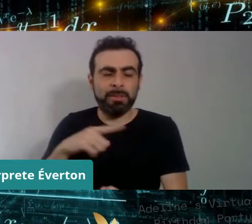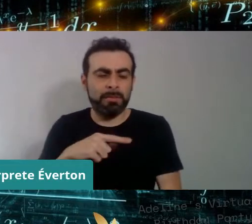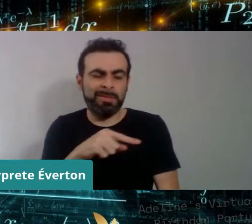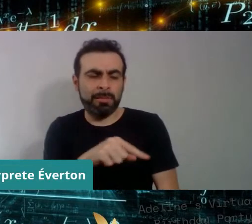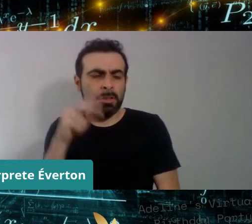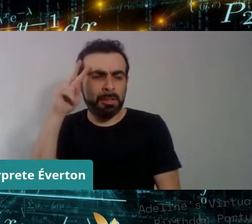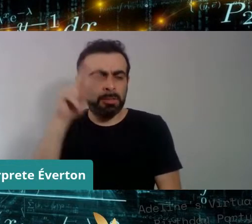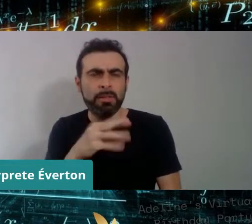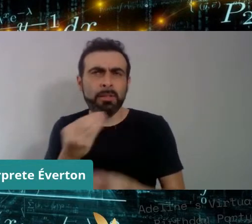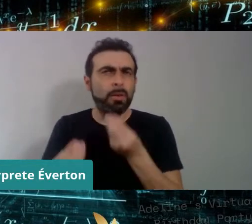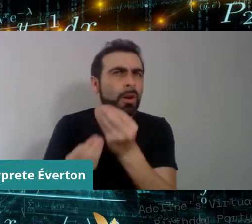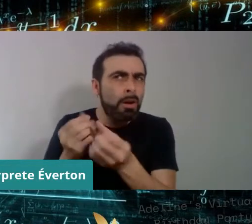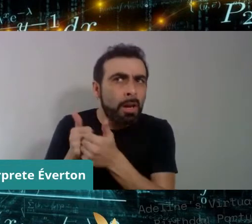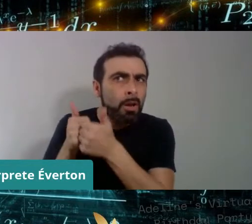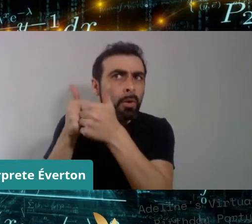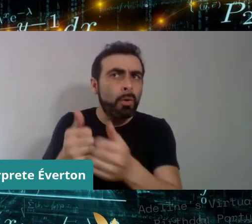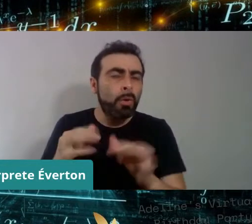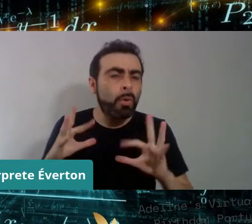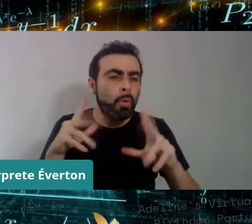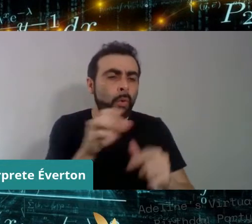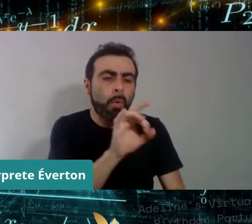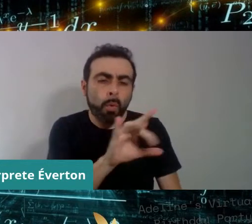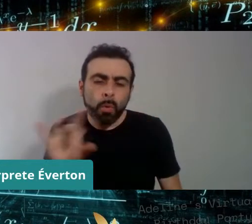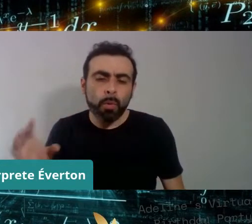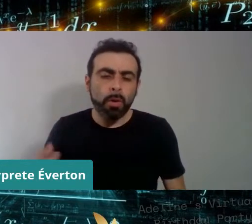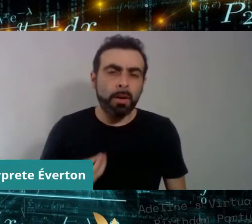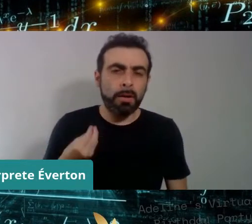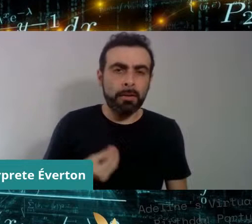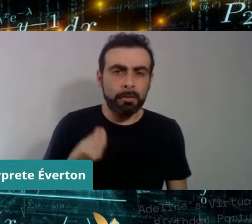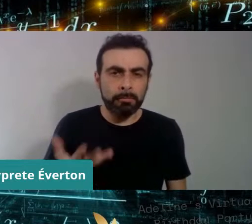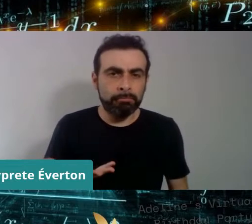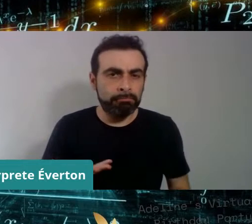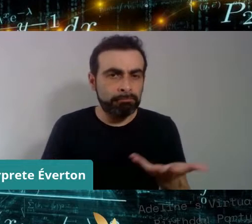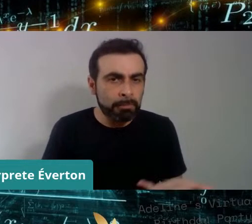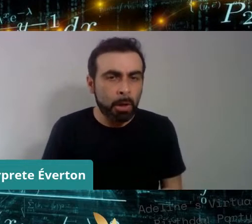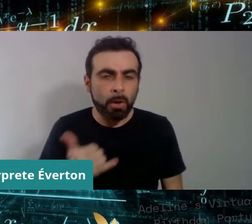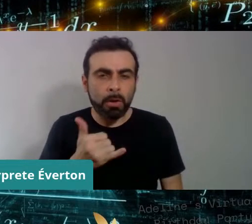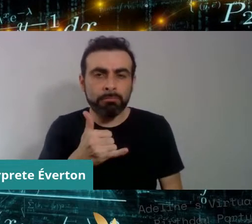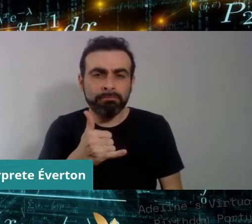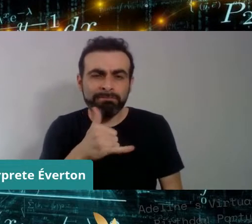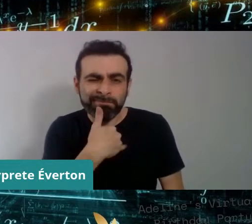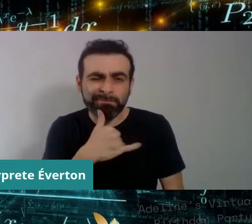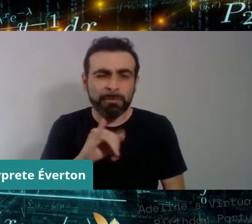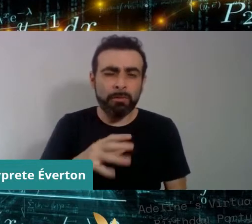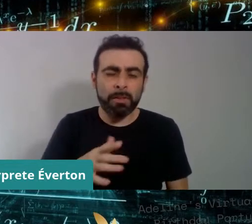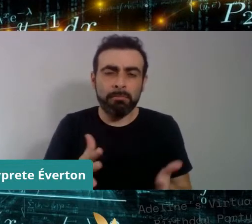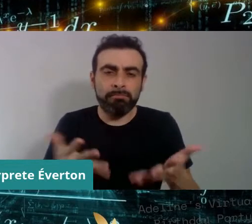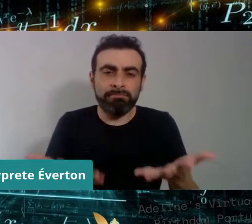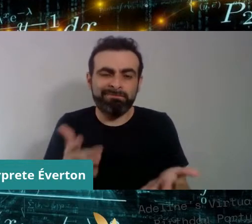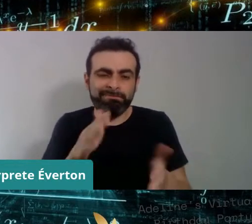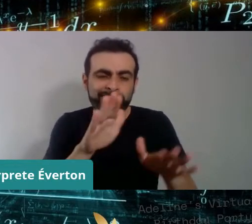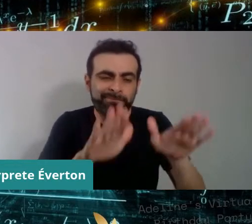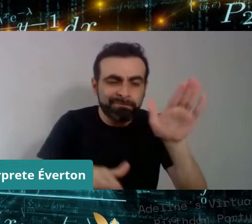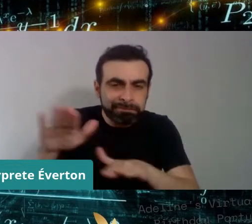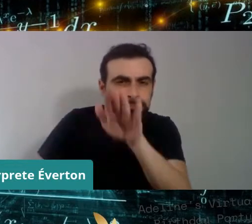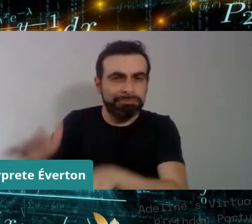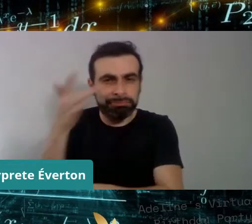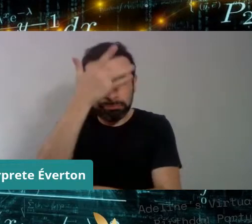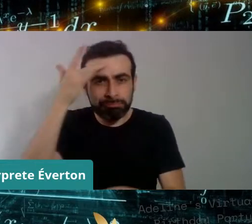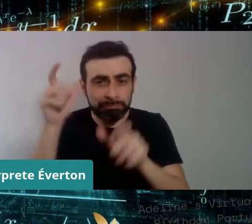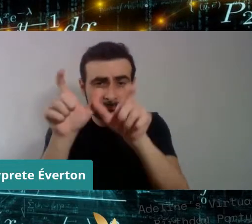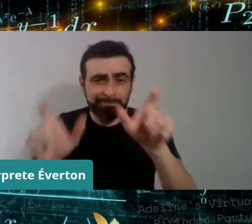Não. É, infelizmente, algumas pessoas, de fato, a maioria